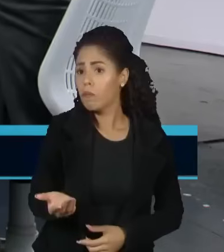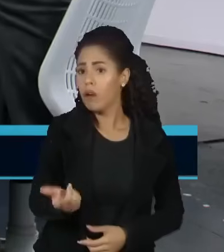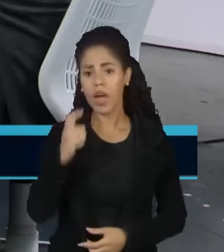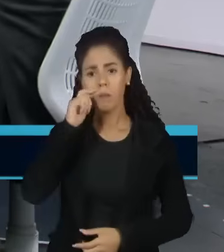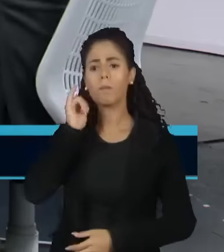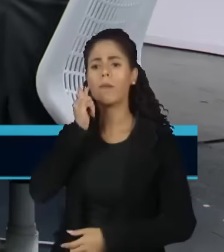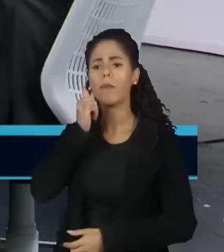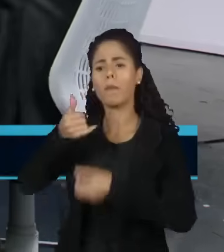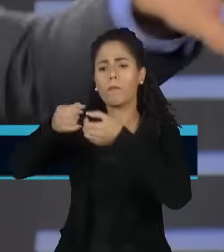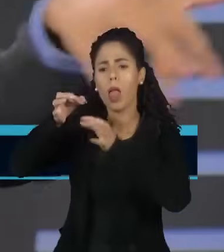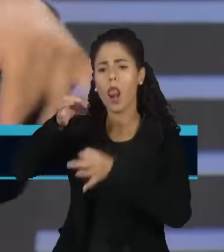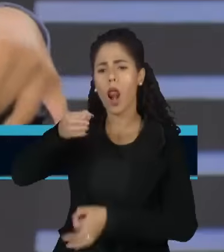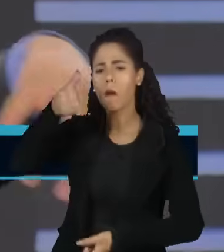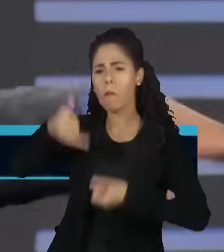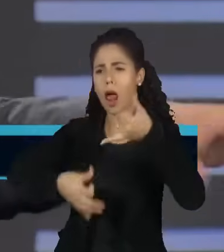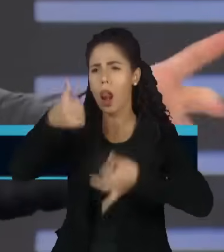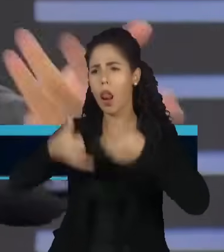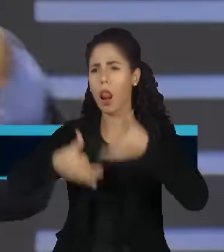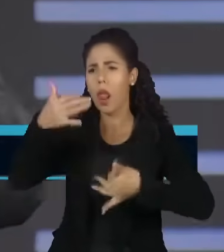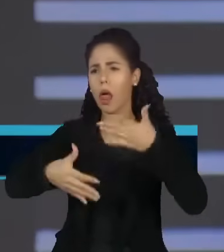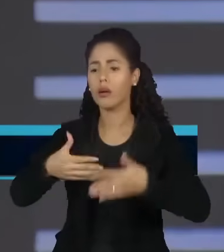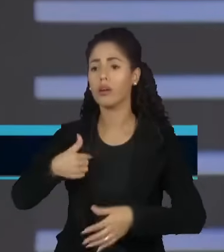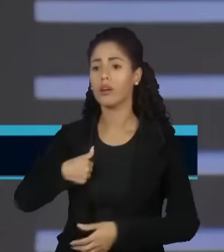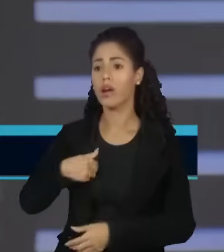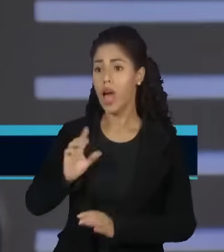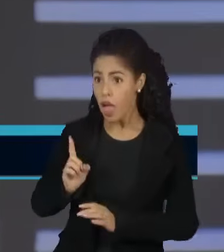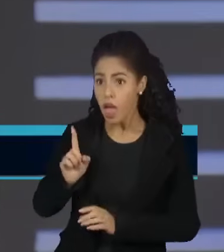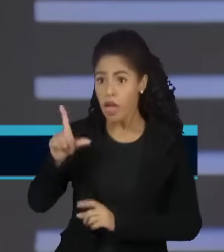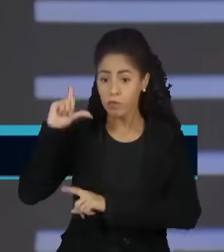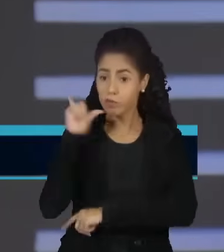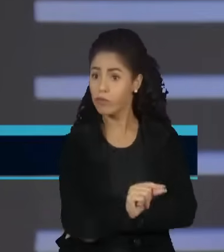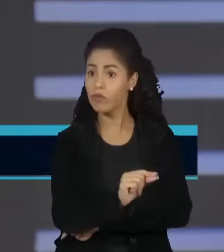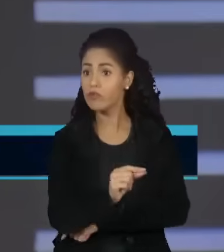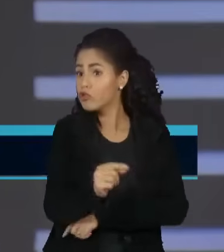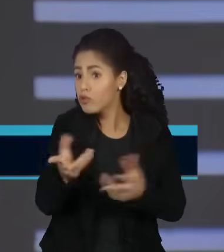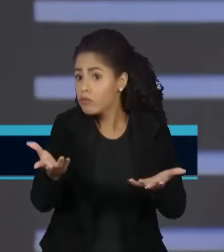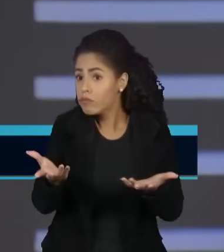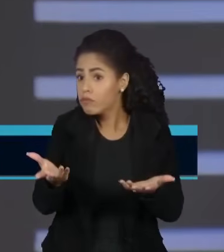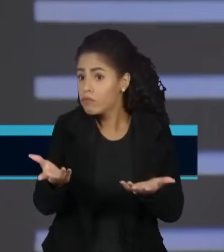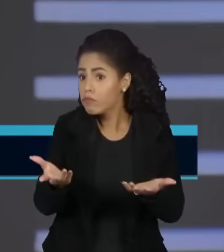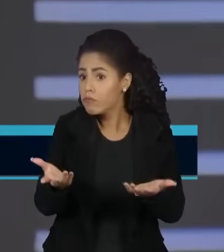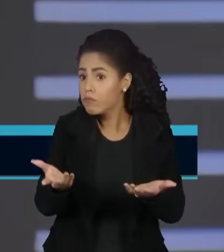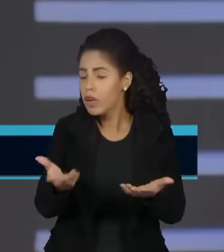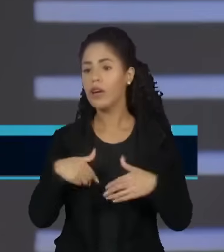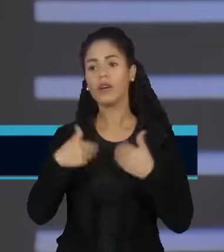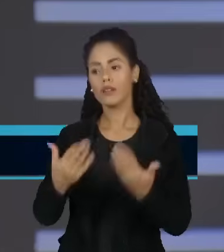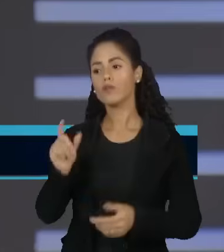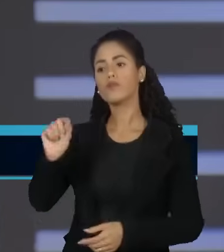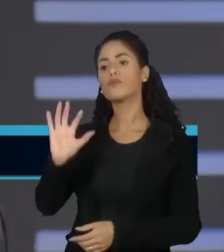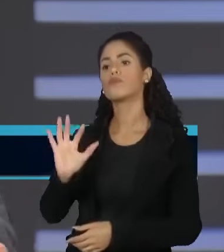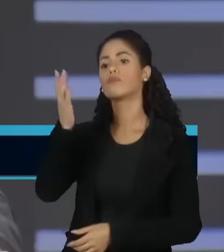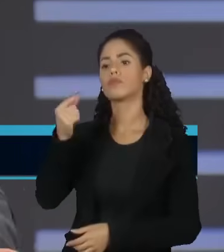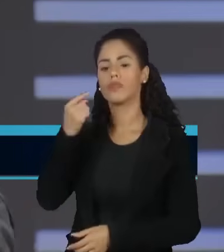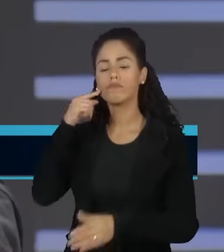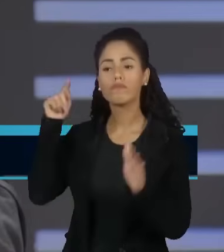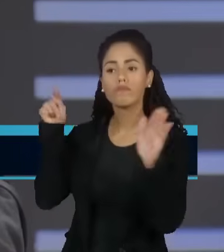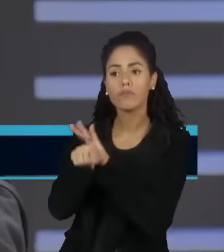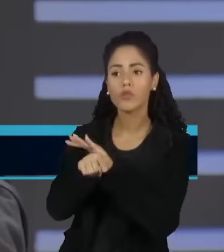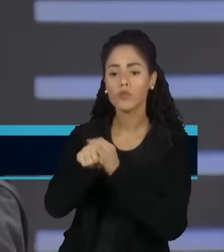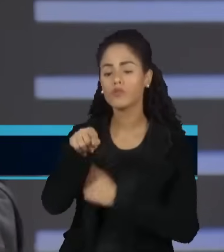terceiriza. Não, isso é outra pessoa, foi outra pessoa, a culpa é de terceiro. O Valdemar fez isso com o Bolsonaro. Então, o que acontece? O pessoal perguntou,